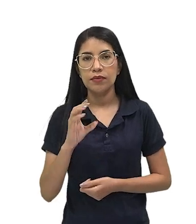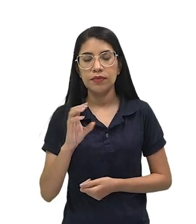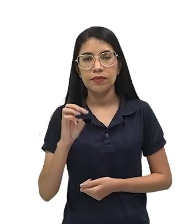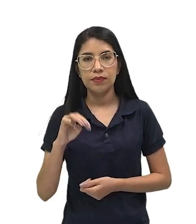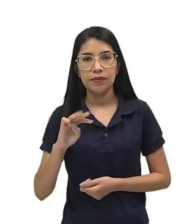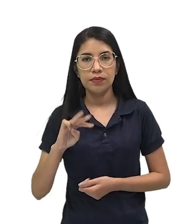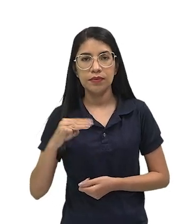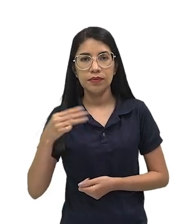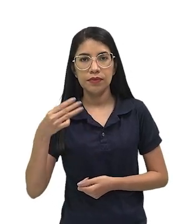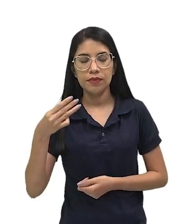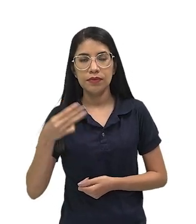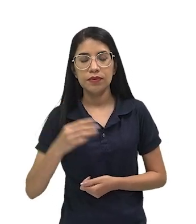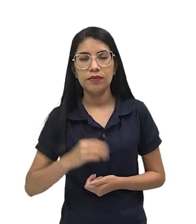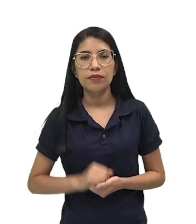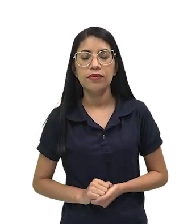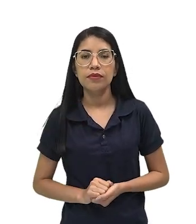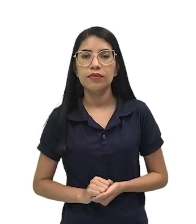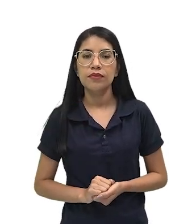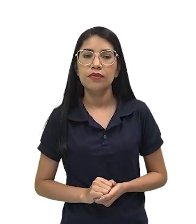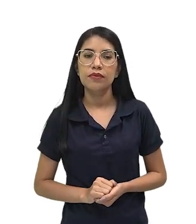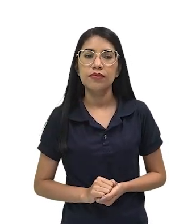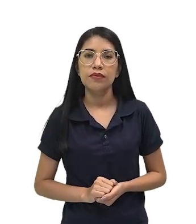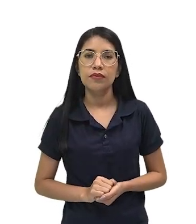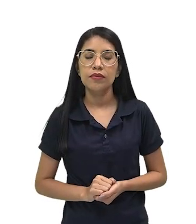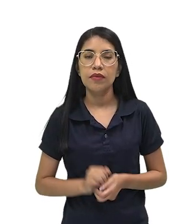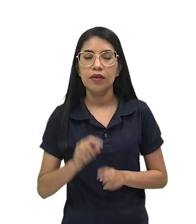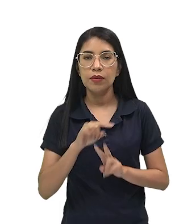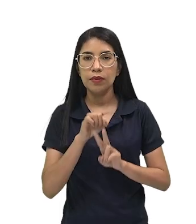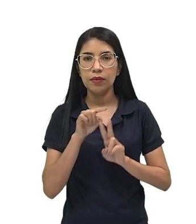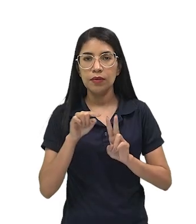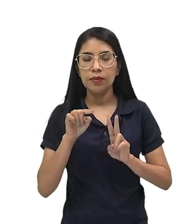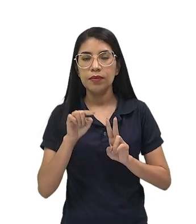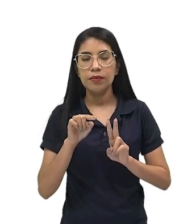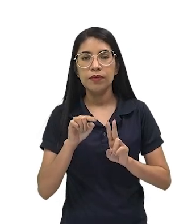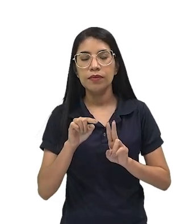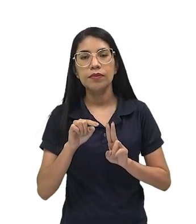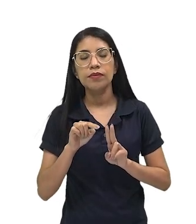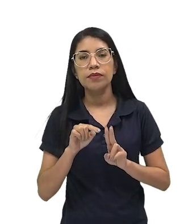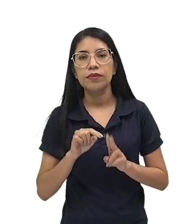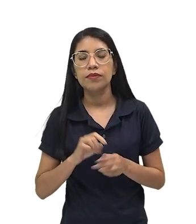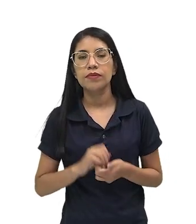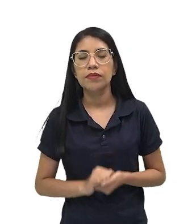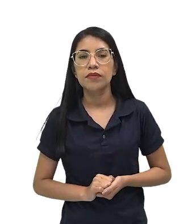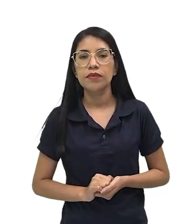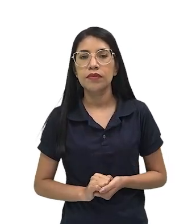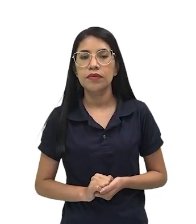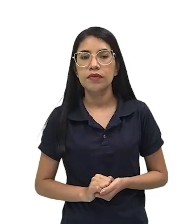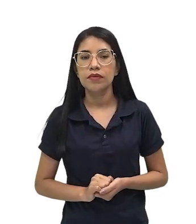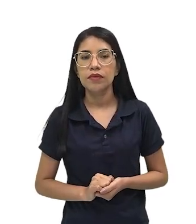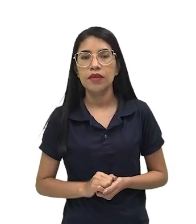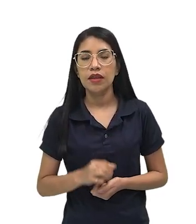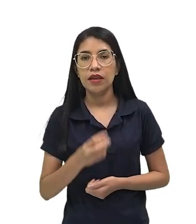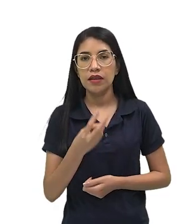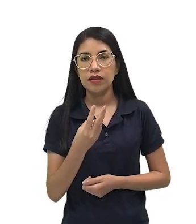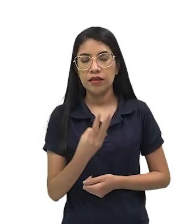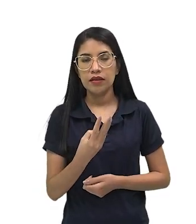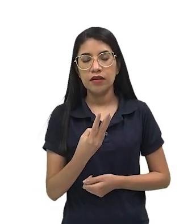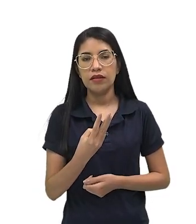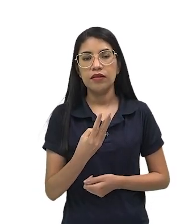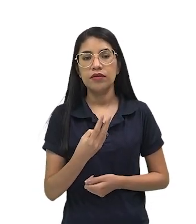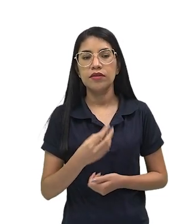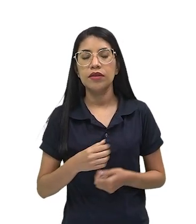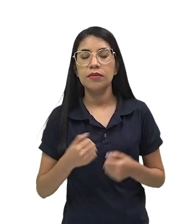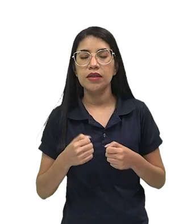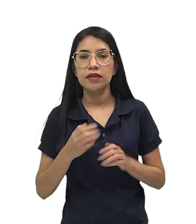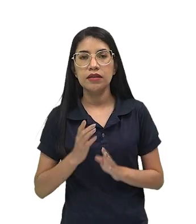centímetros cúbicos. O π, para ser adotado, vai ser 3 somente e está pedindo para